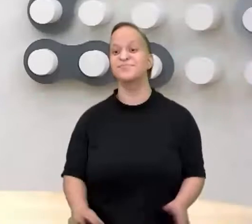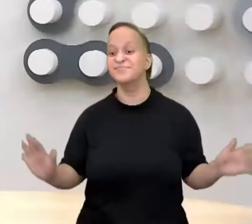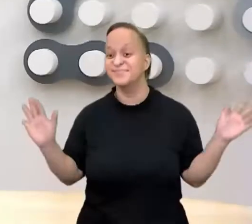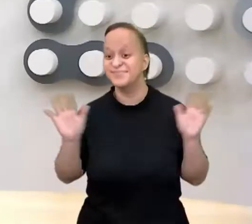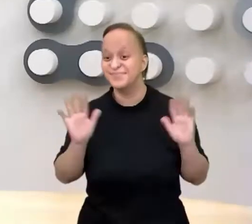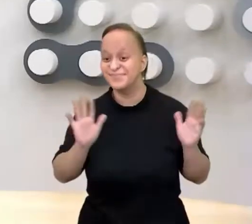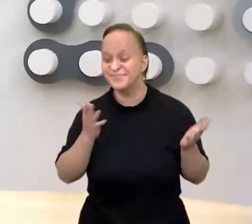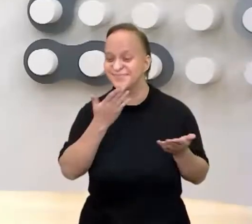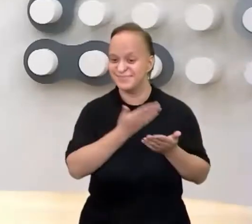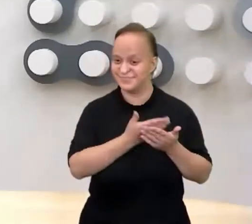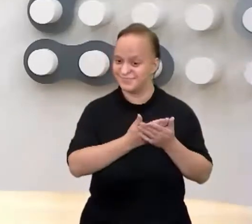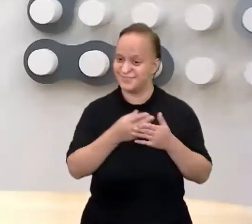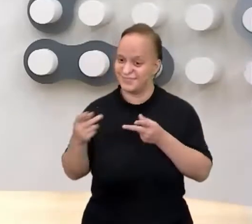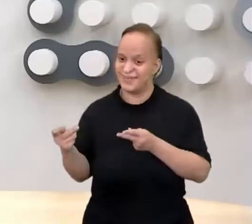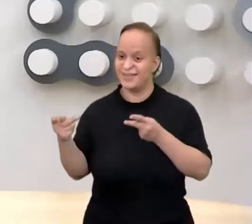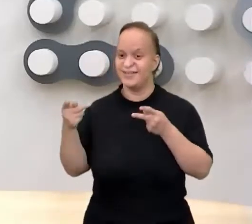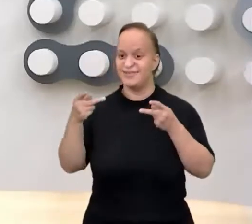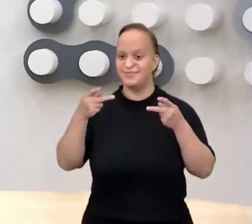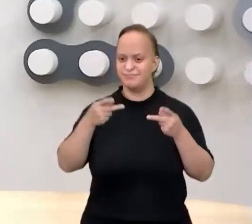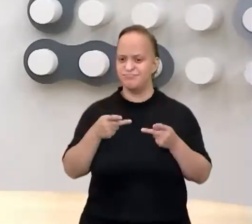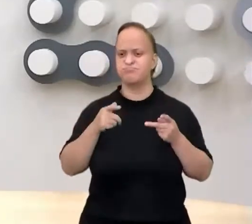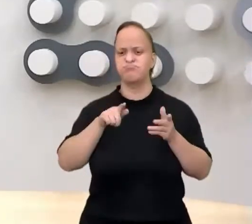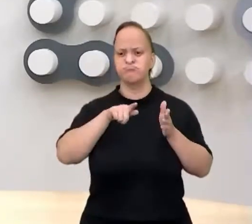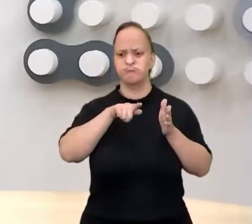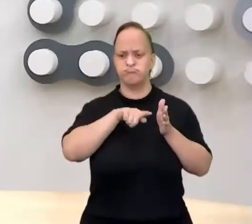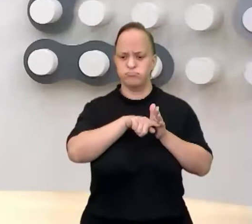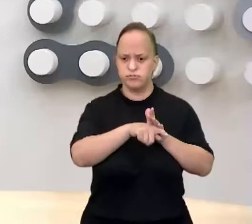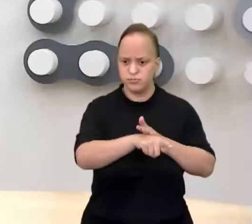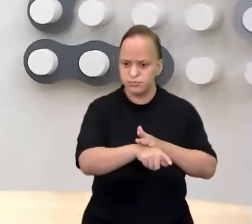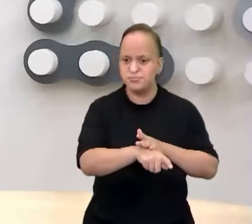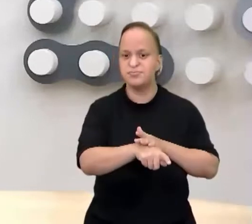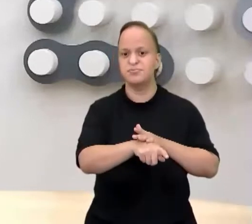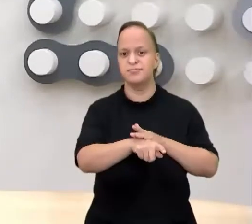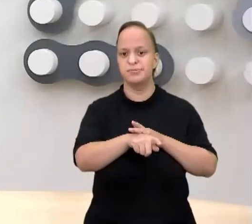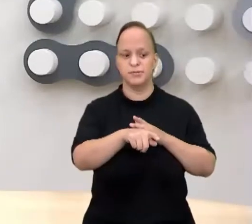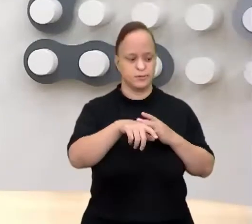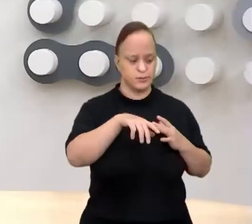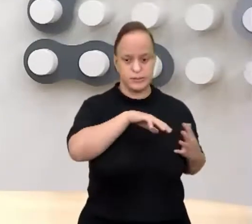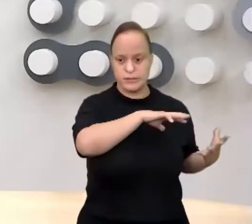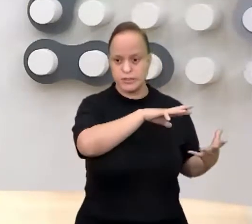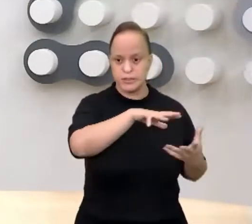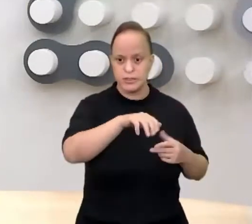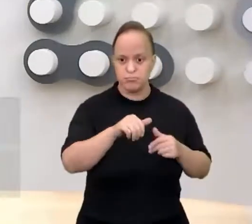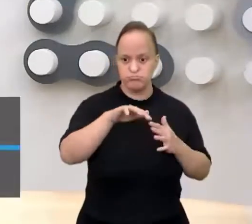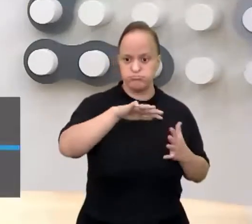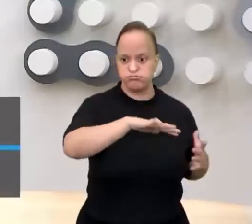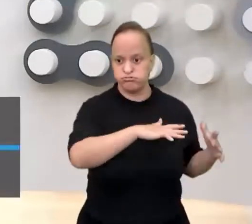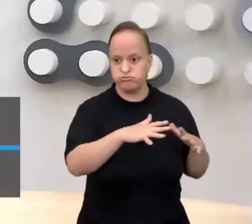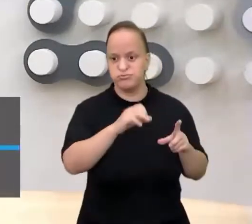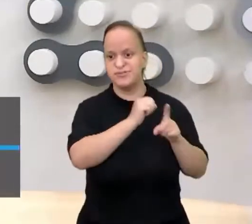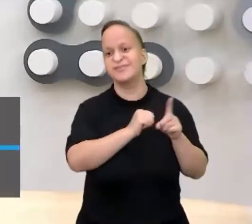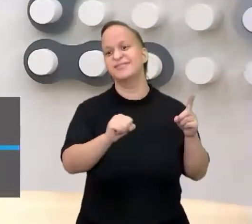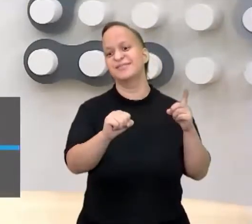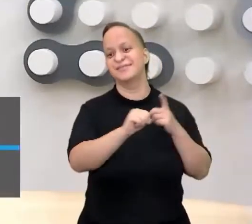Olá, estudantes! Sejam bem-vindos a mais um aprofundamento sobre as transformações do espaço geográfico e sociedade. Eu